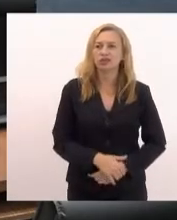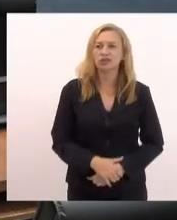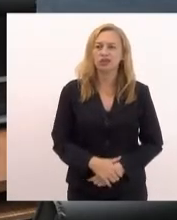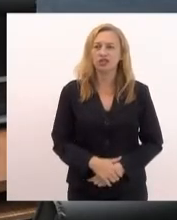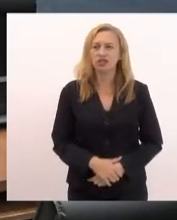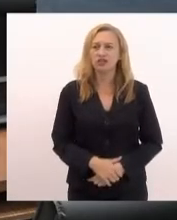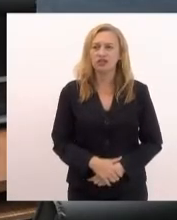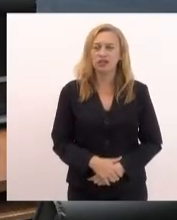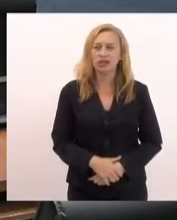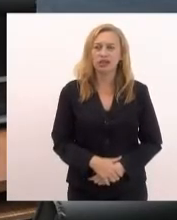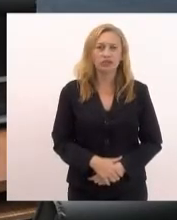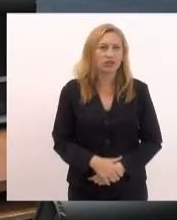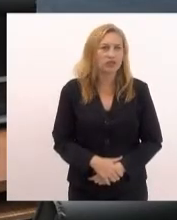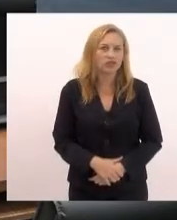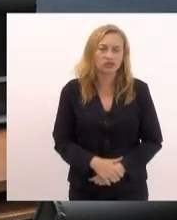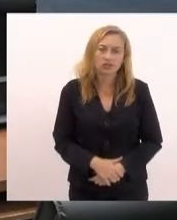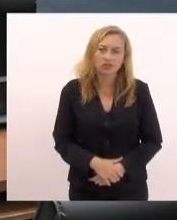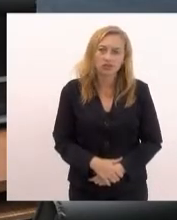Primeiro, eu quero